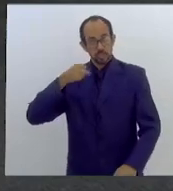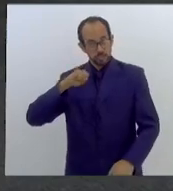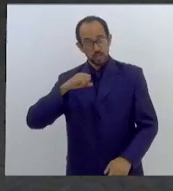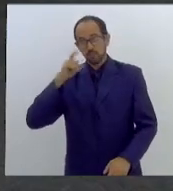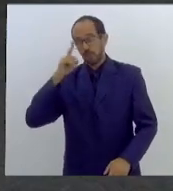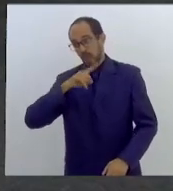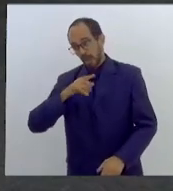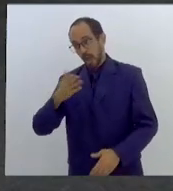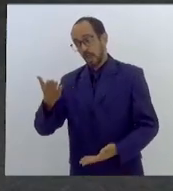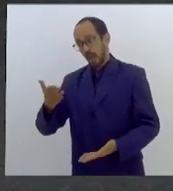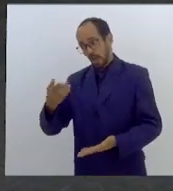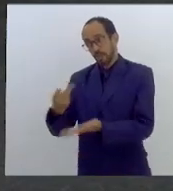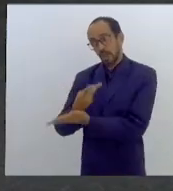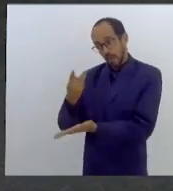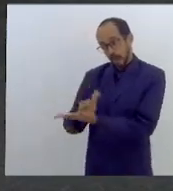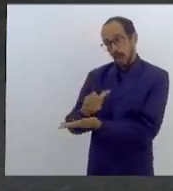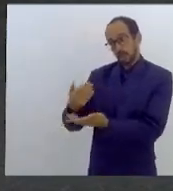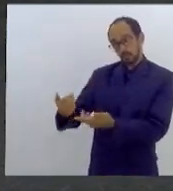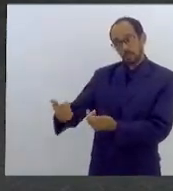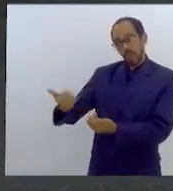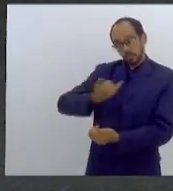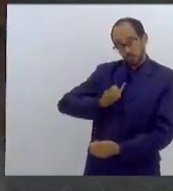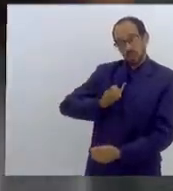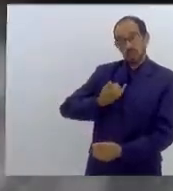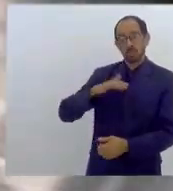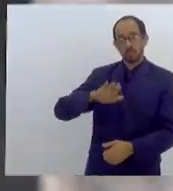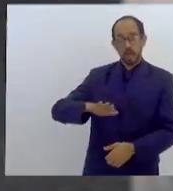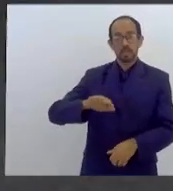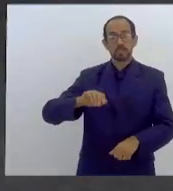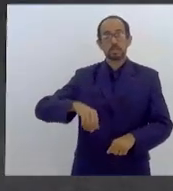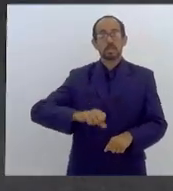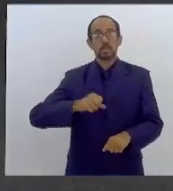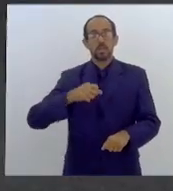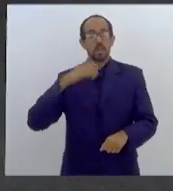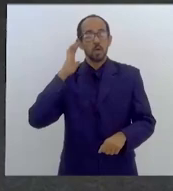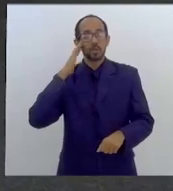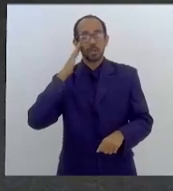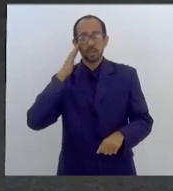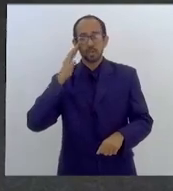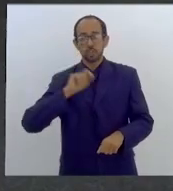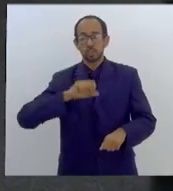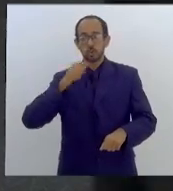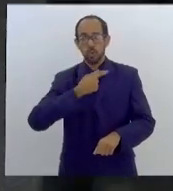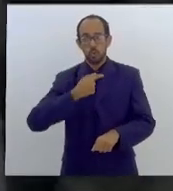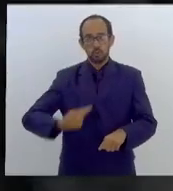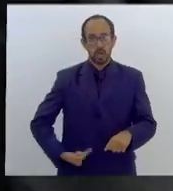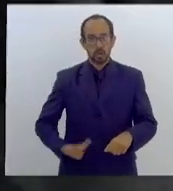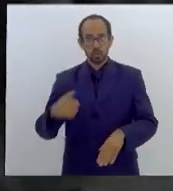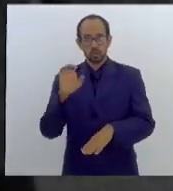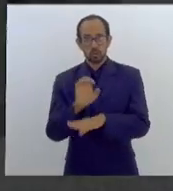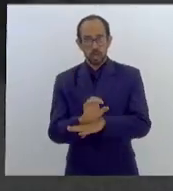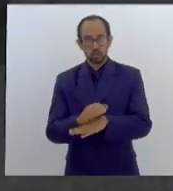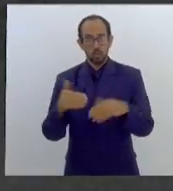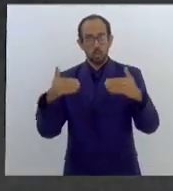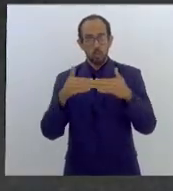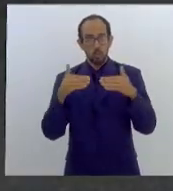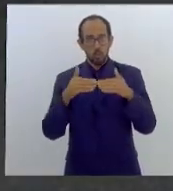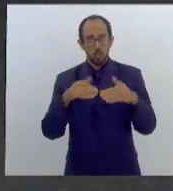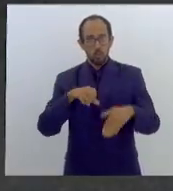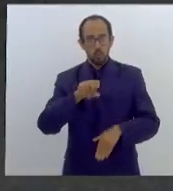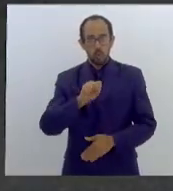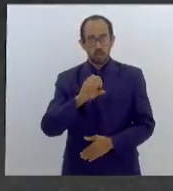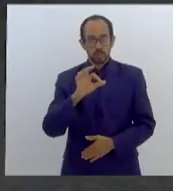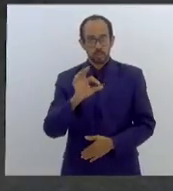Vossa Excelência, por favor, me corrija, estou entendendo que o governador do Estado concordou que o Supremo Tribunal